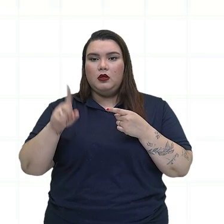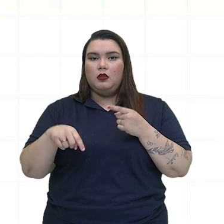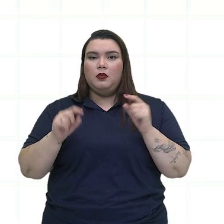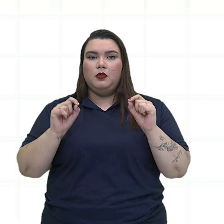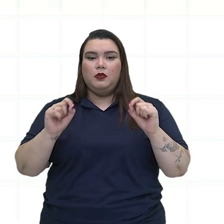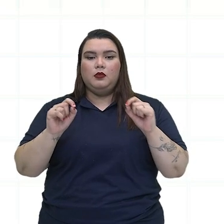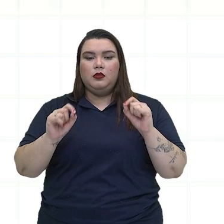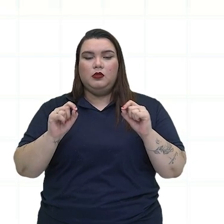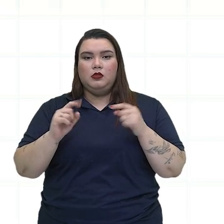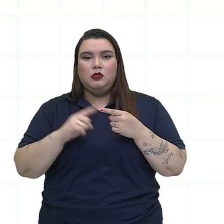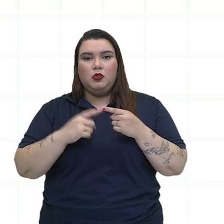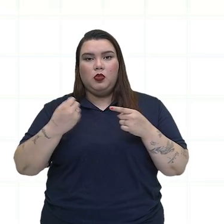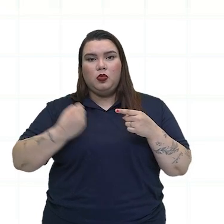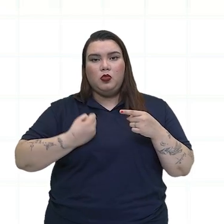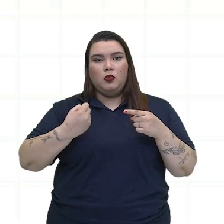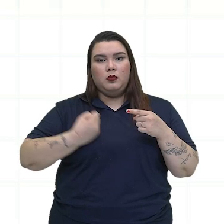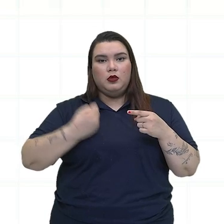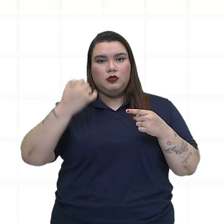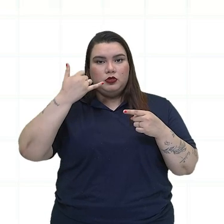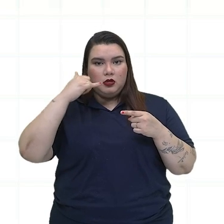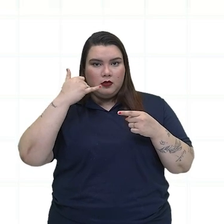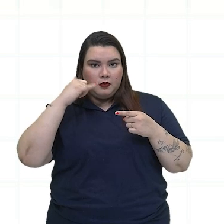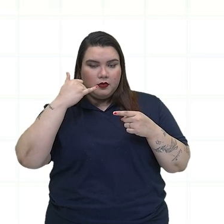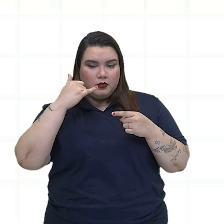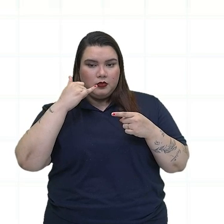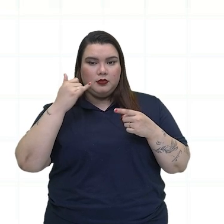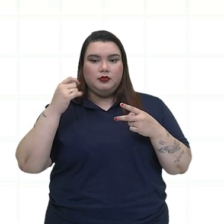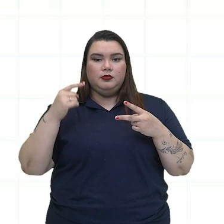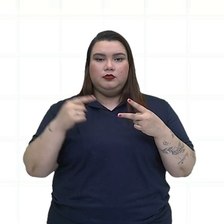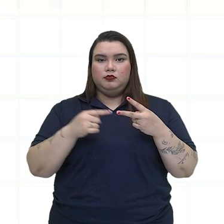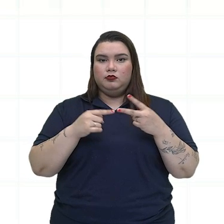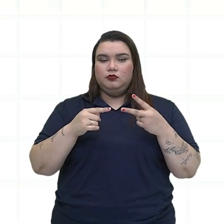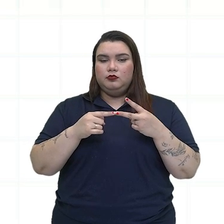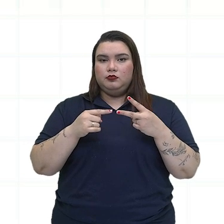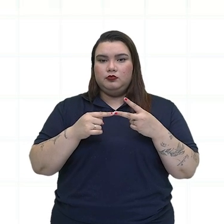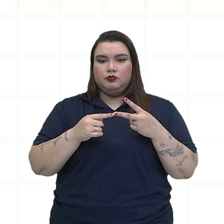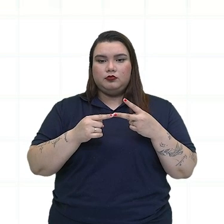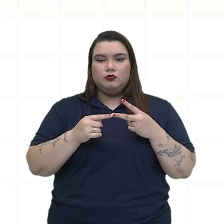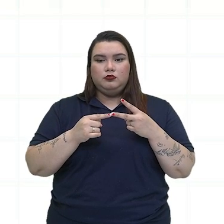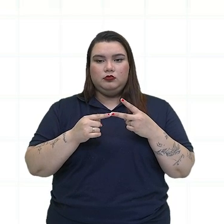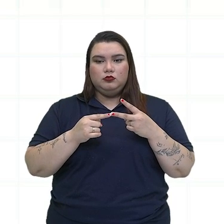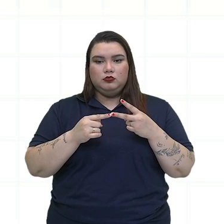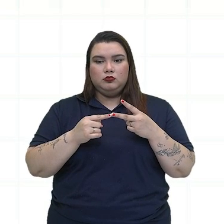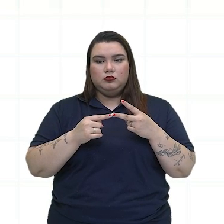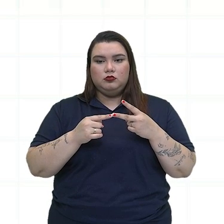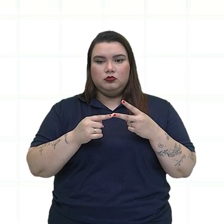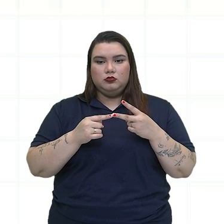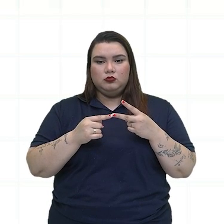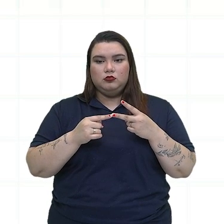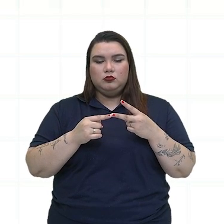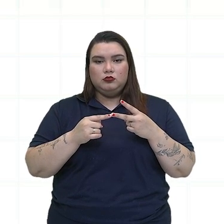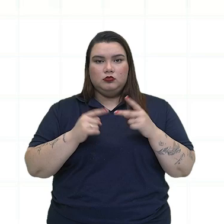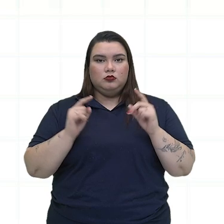number, que é número de telefone, ok? Email